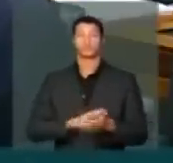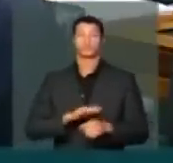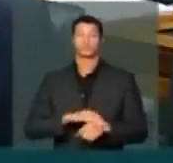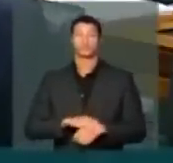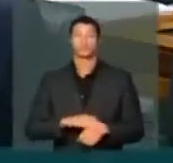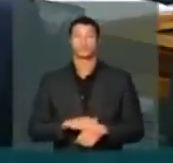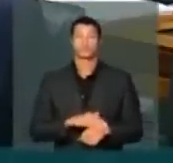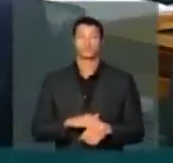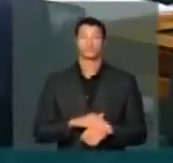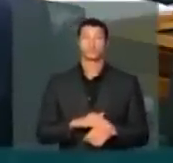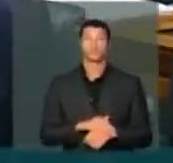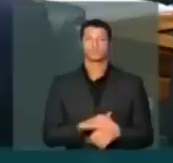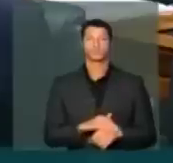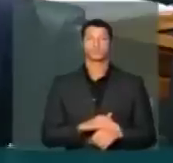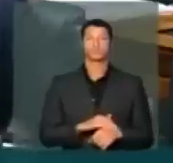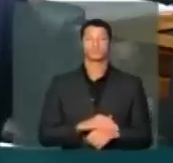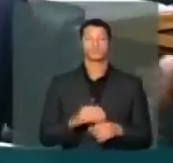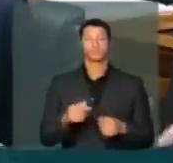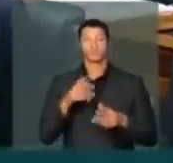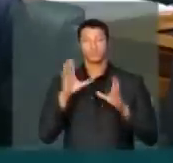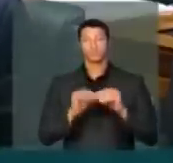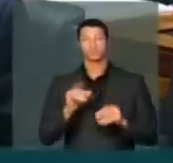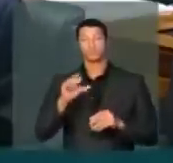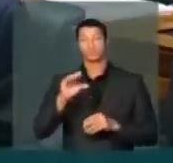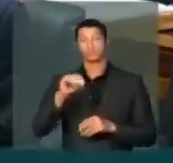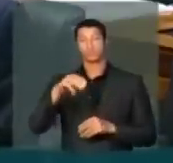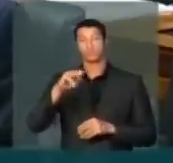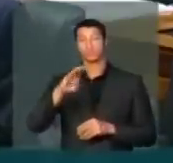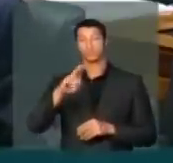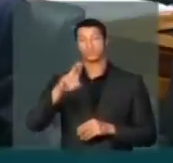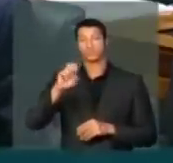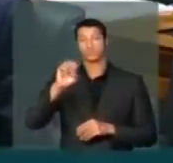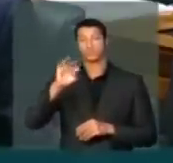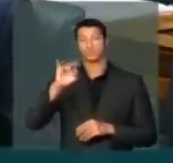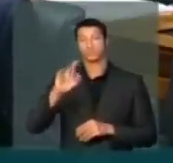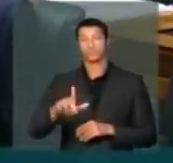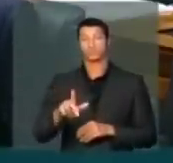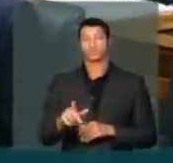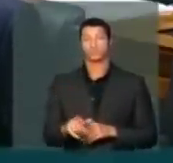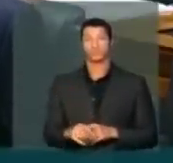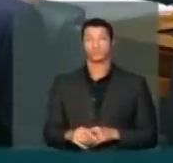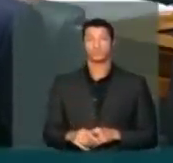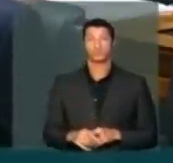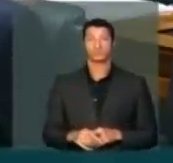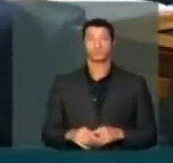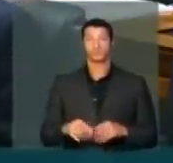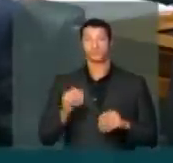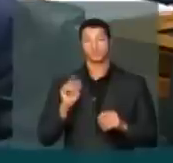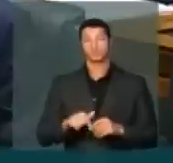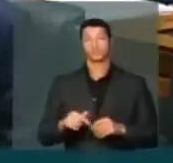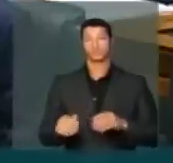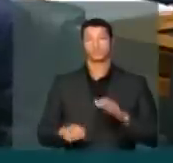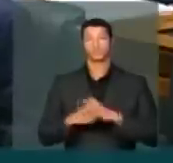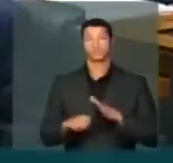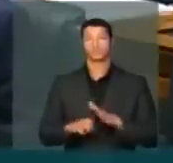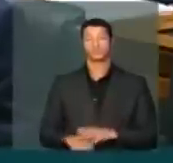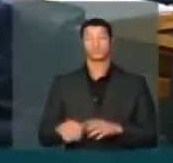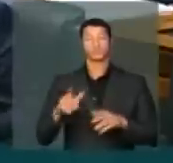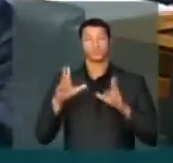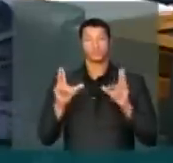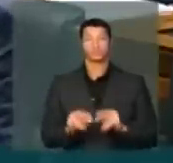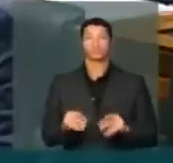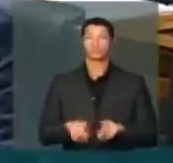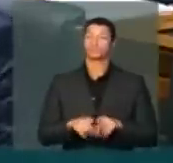conversa, na discussão, no convencimento, que é o combustível da nossa presença no parlamento, que é o exercício do